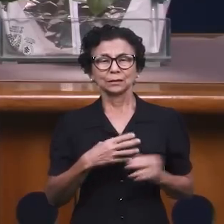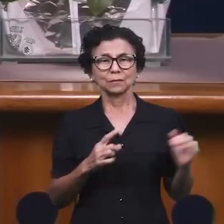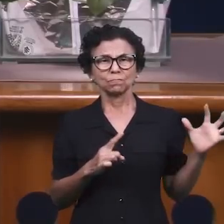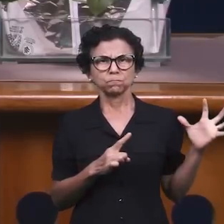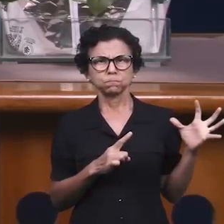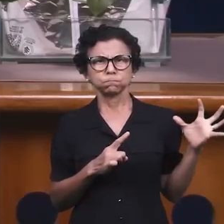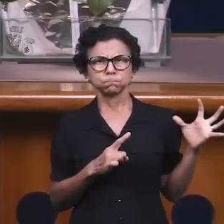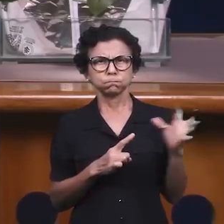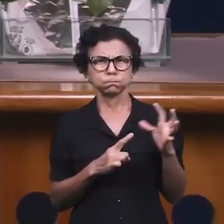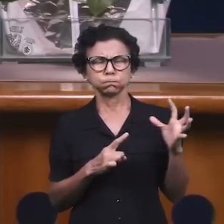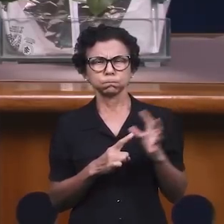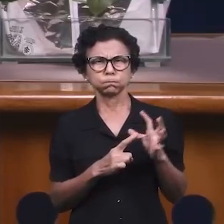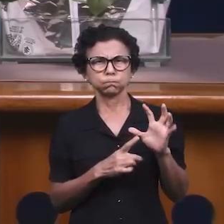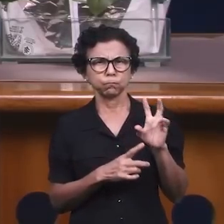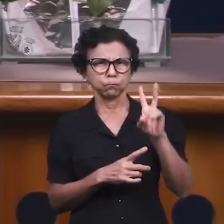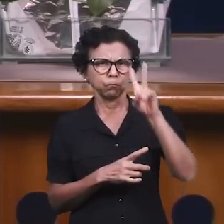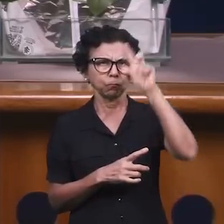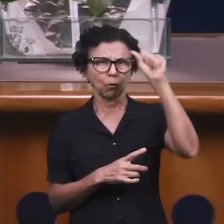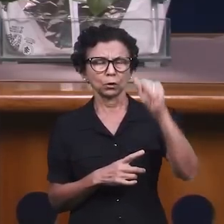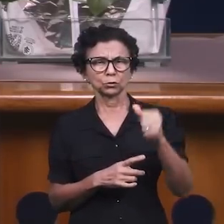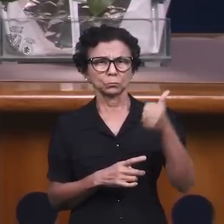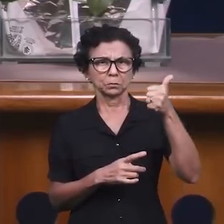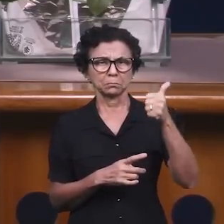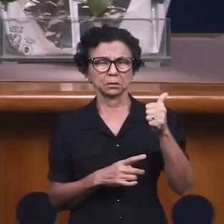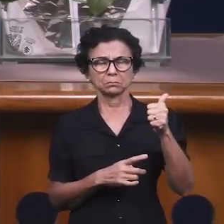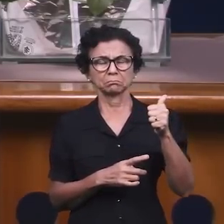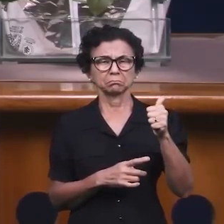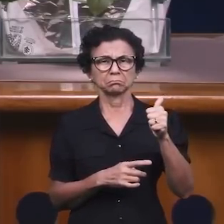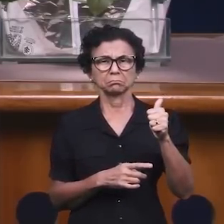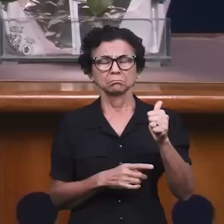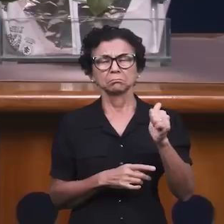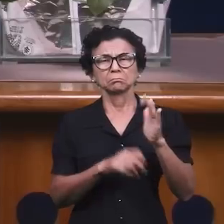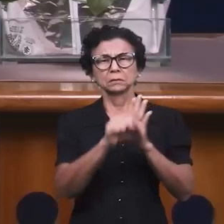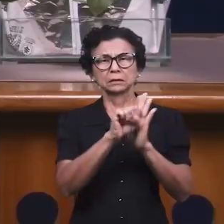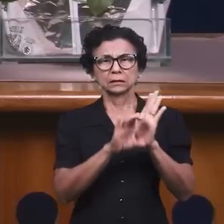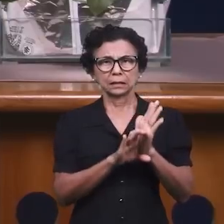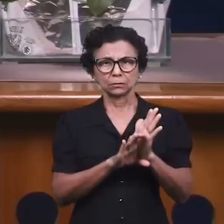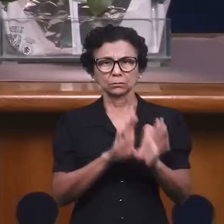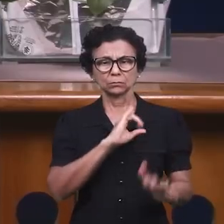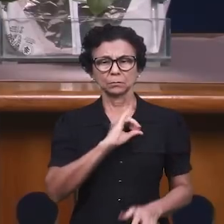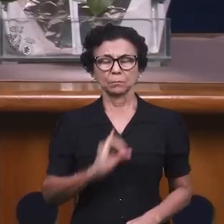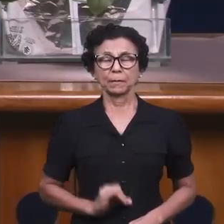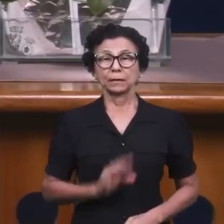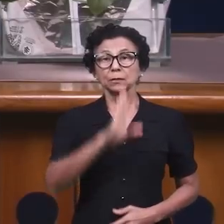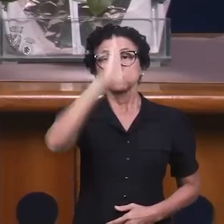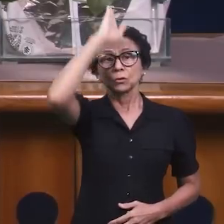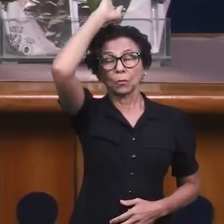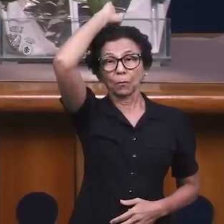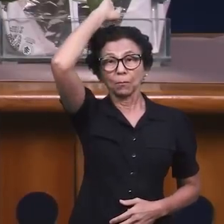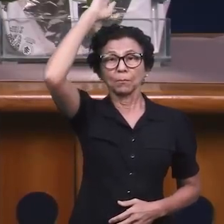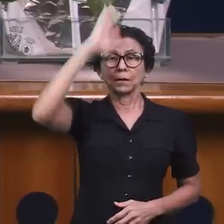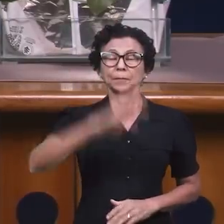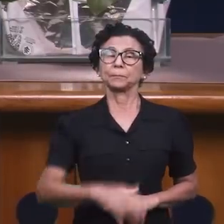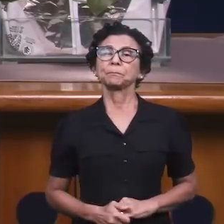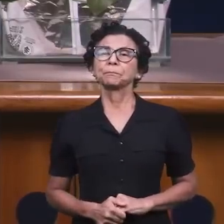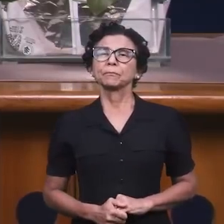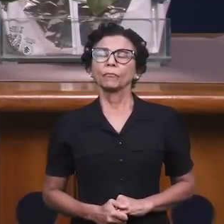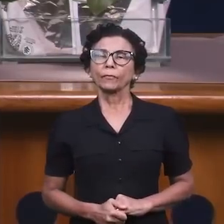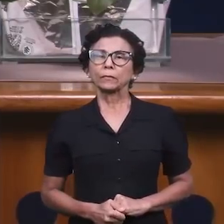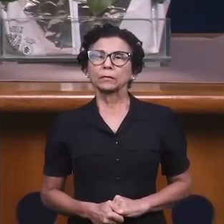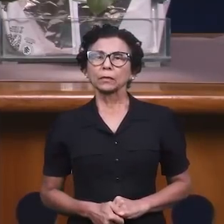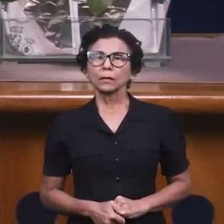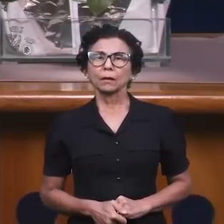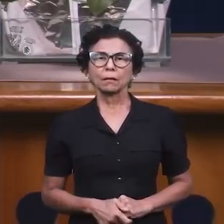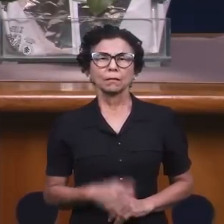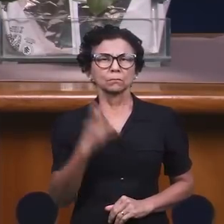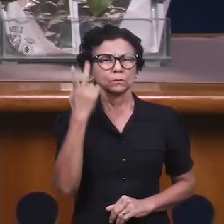forte no primeiro século, que já era o século do Império Romano. E era comum ali as